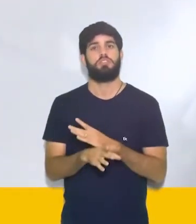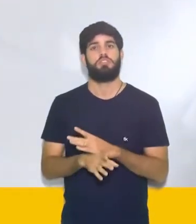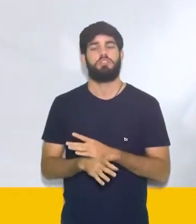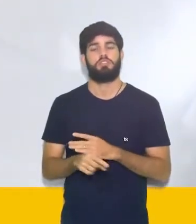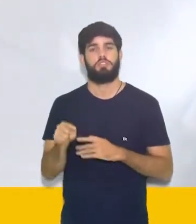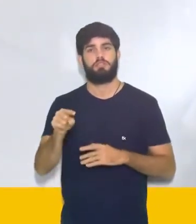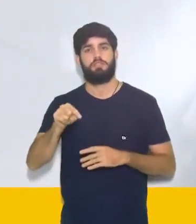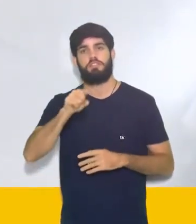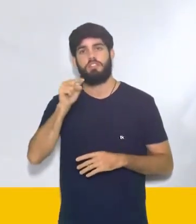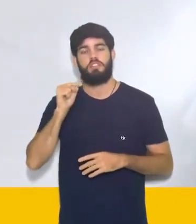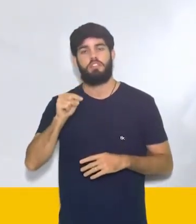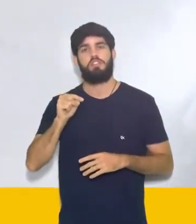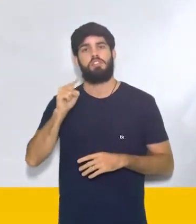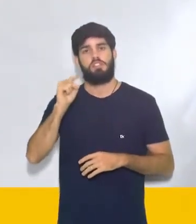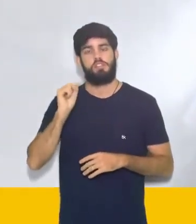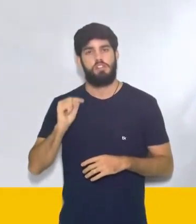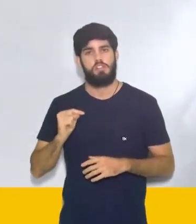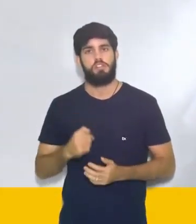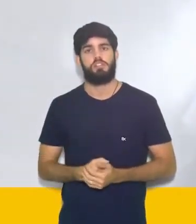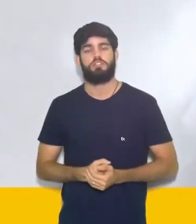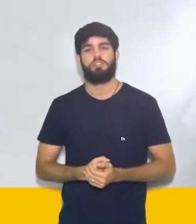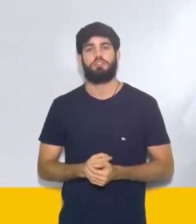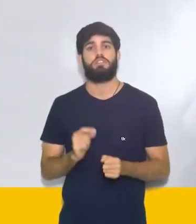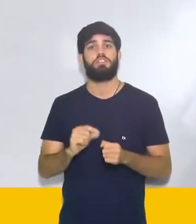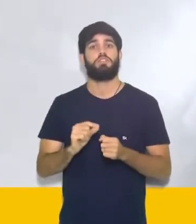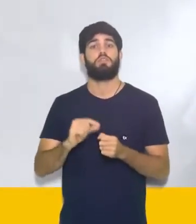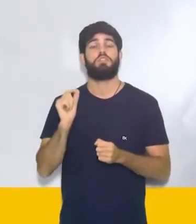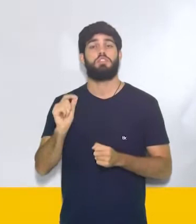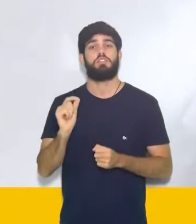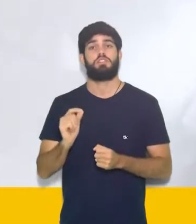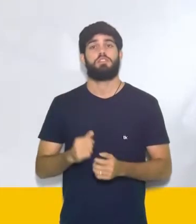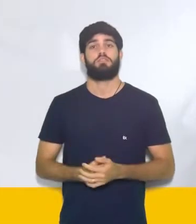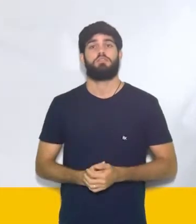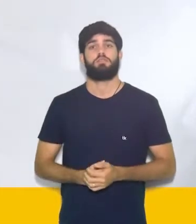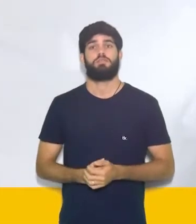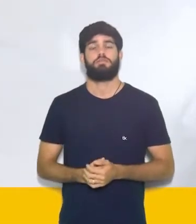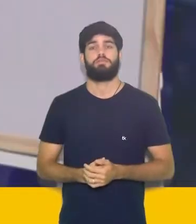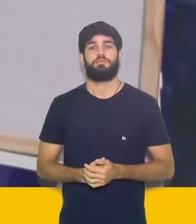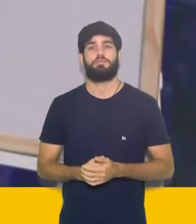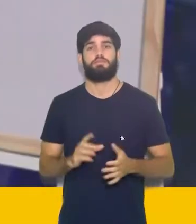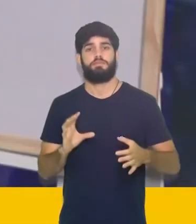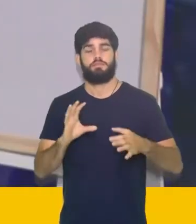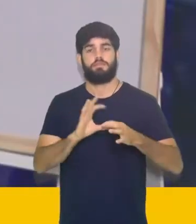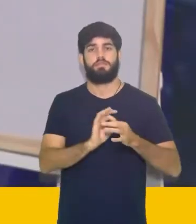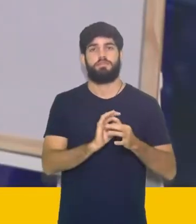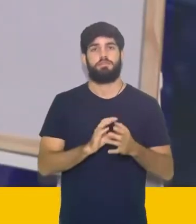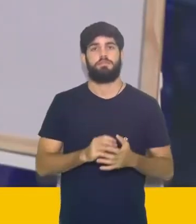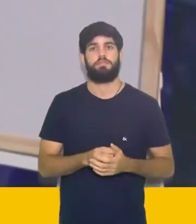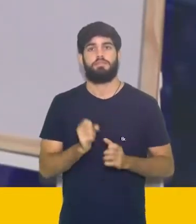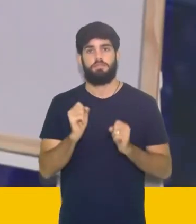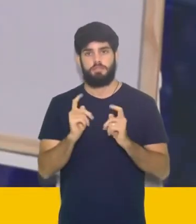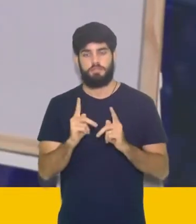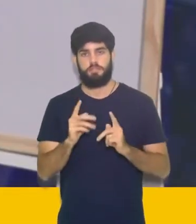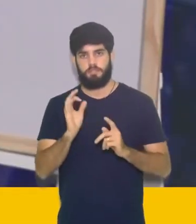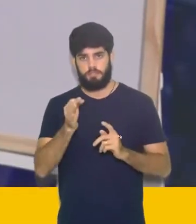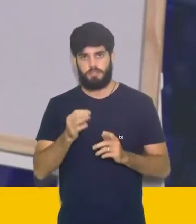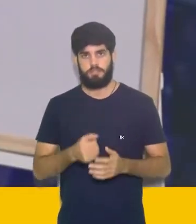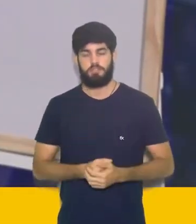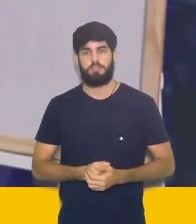Ponto final, interrogação, exclamação. Para fazer o quê? A conexão,